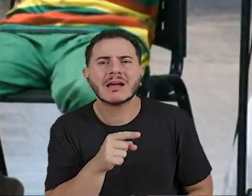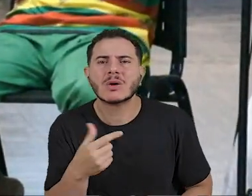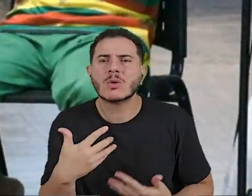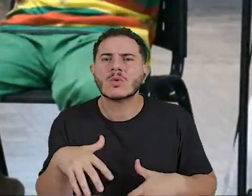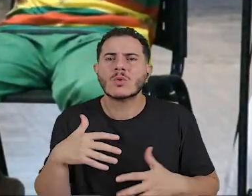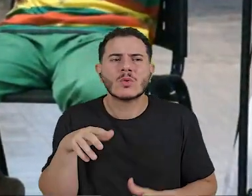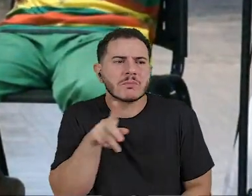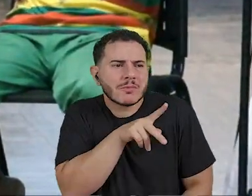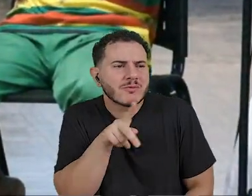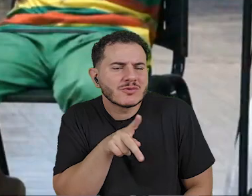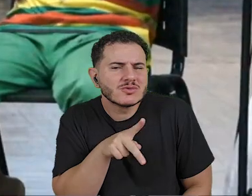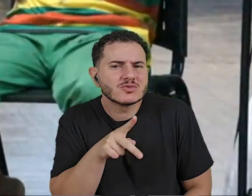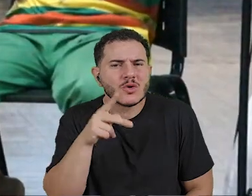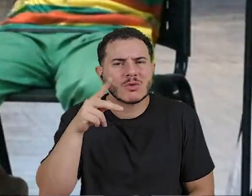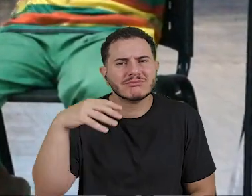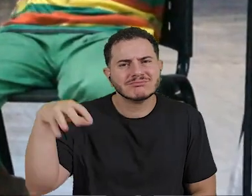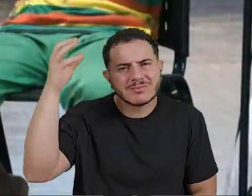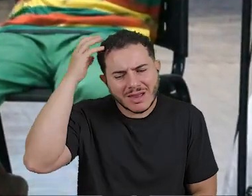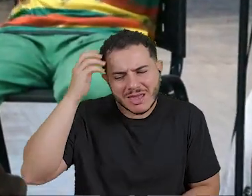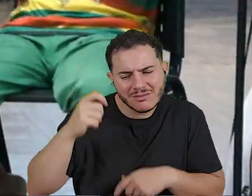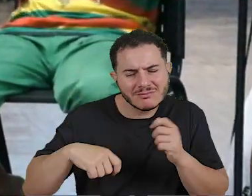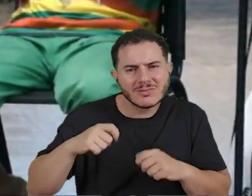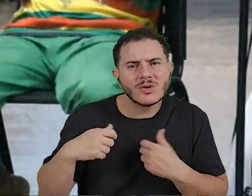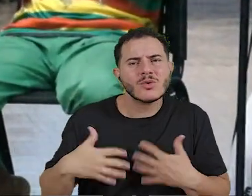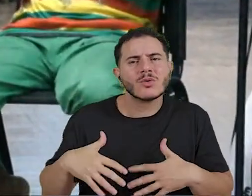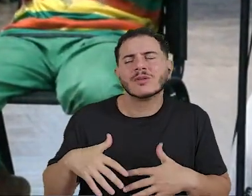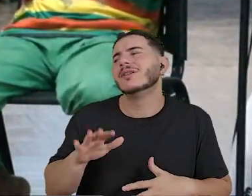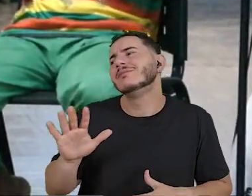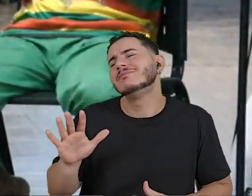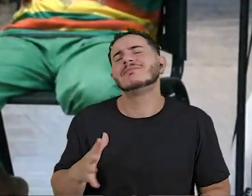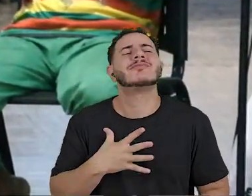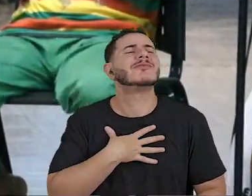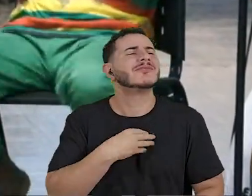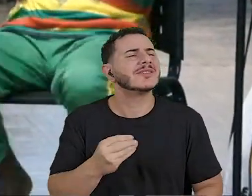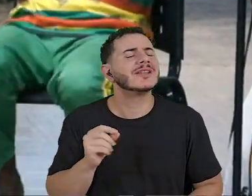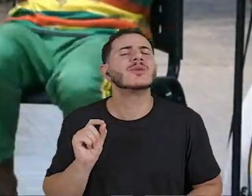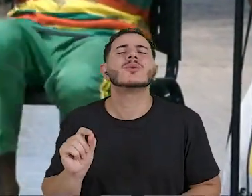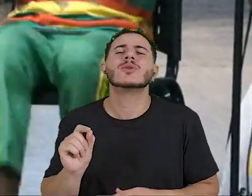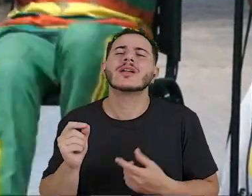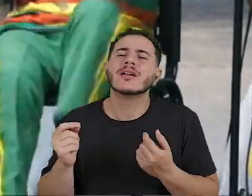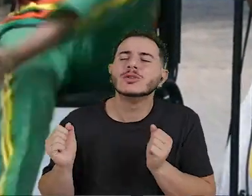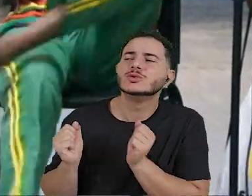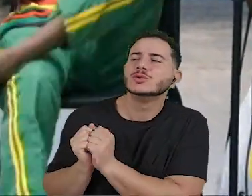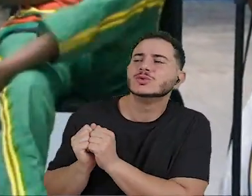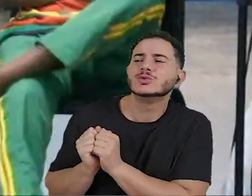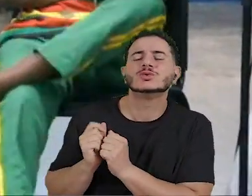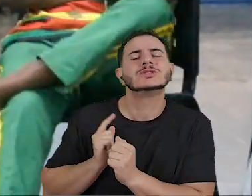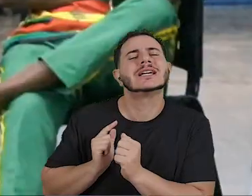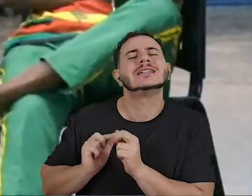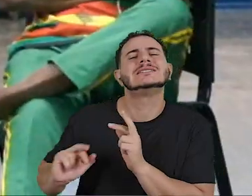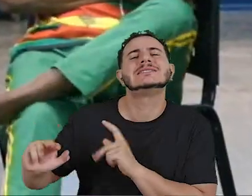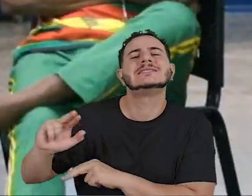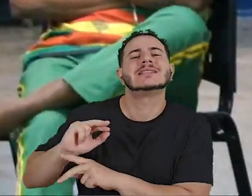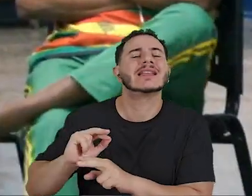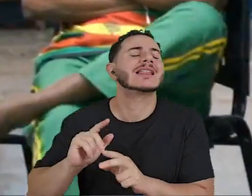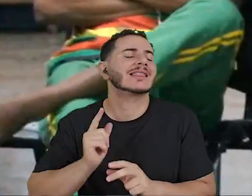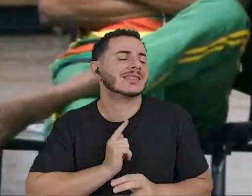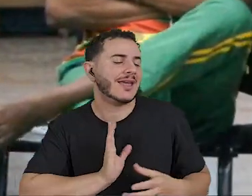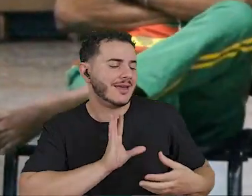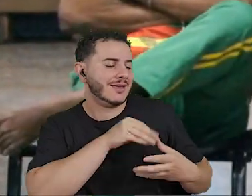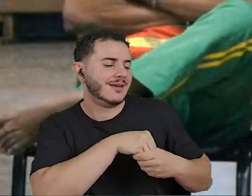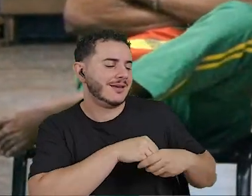ser filho é ser filho, né? Outra coisa é ser batuqueiro, ser companheiro de Mestre Walter em